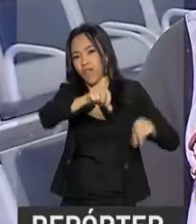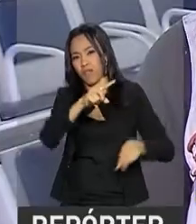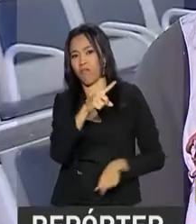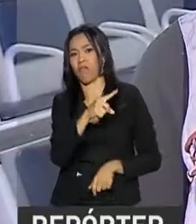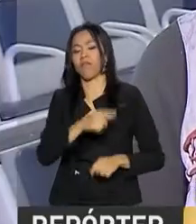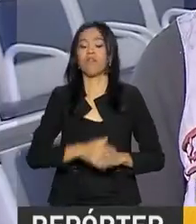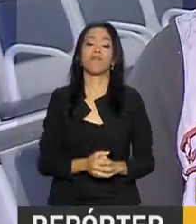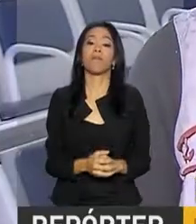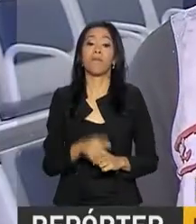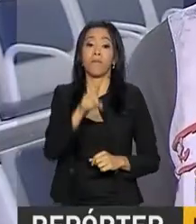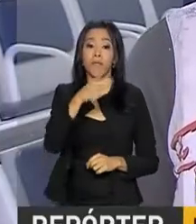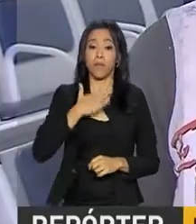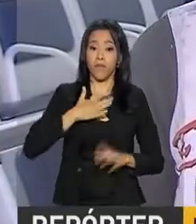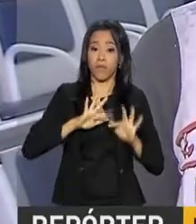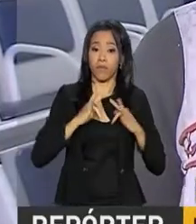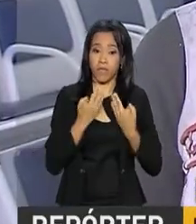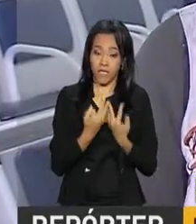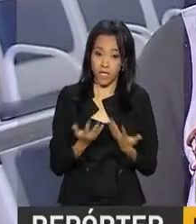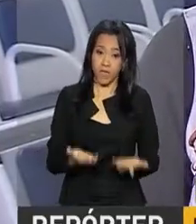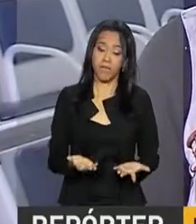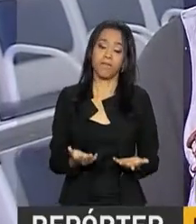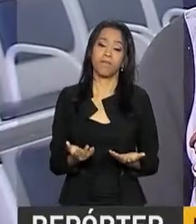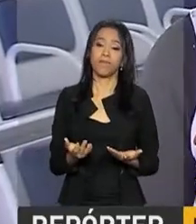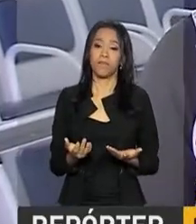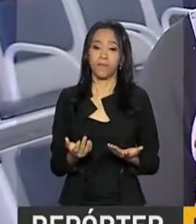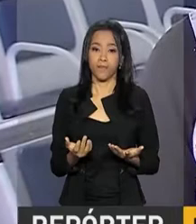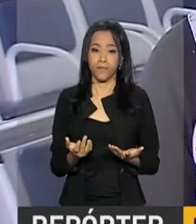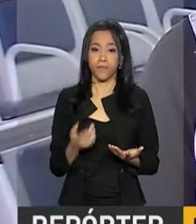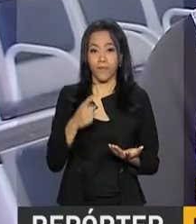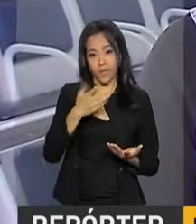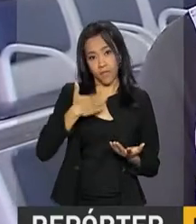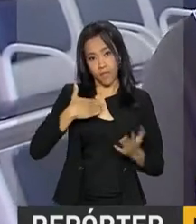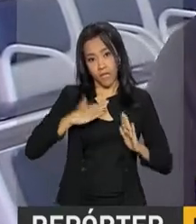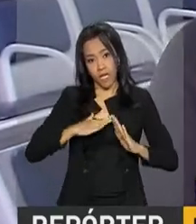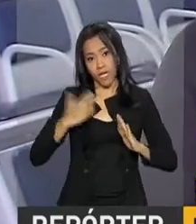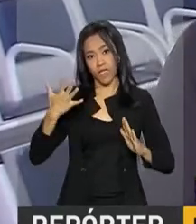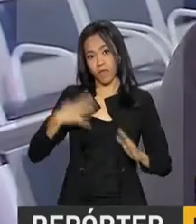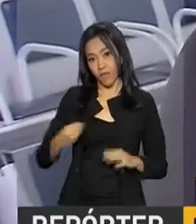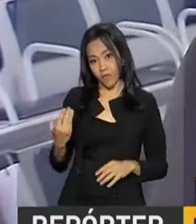Na parte de minha família, em minha casa, minhas duas